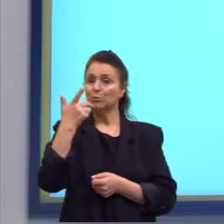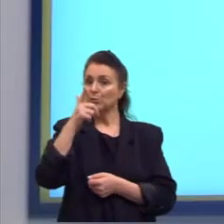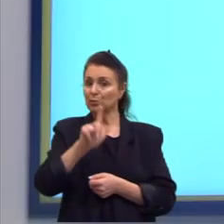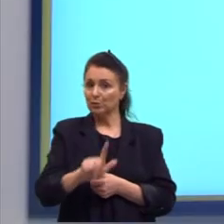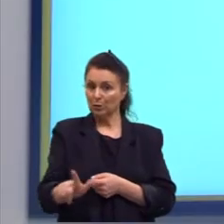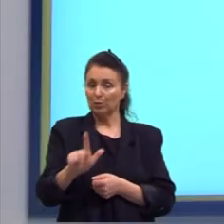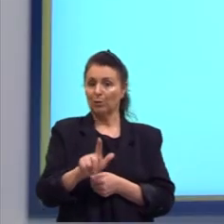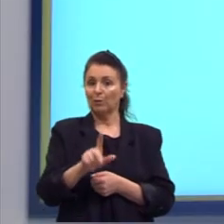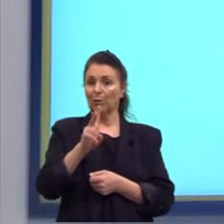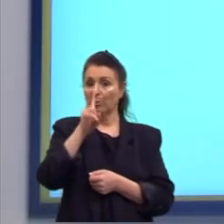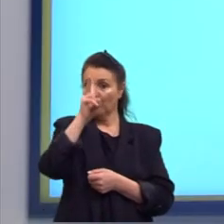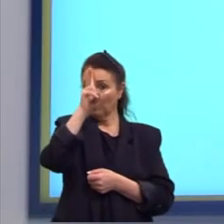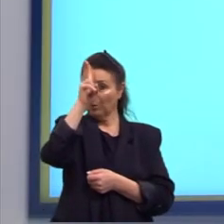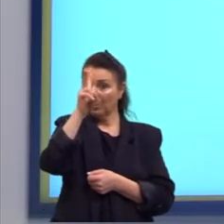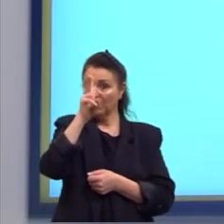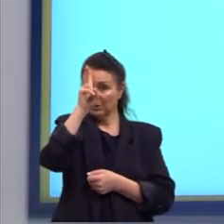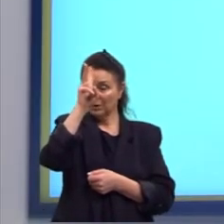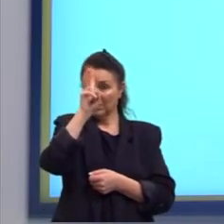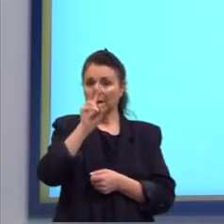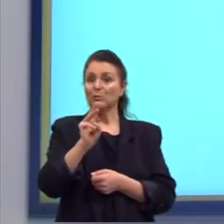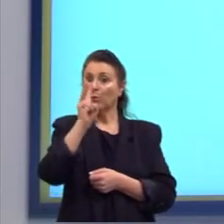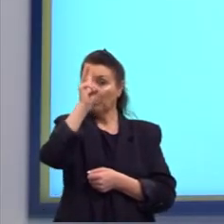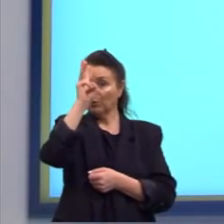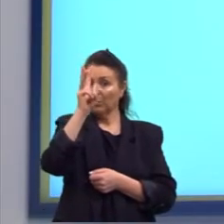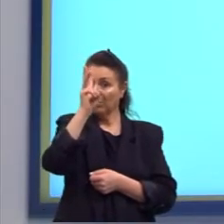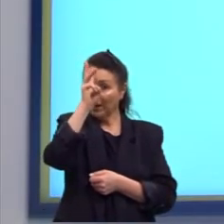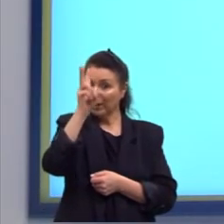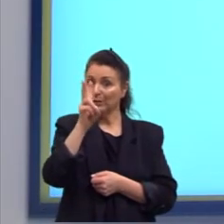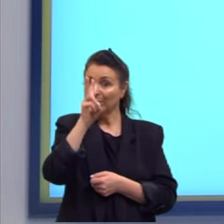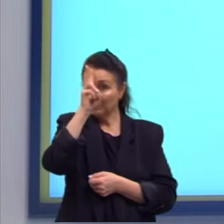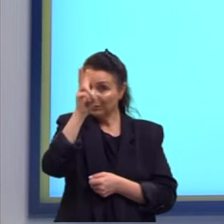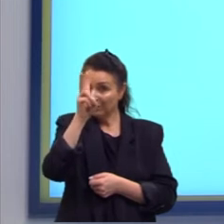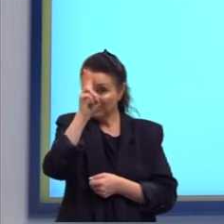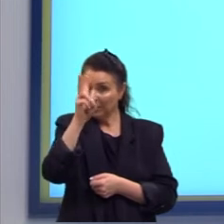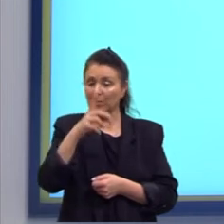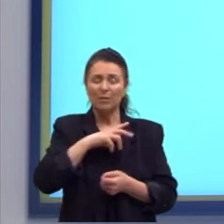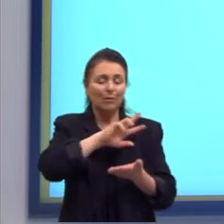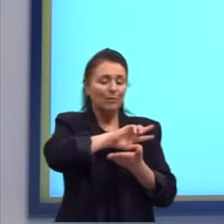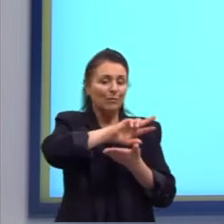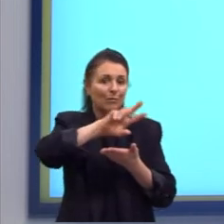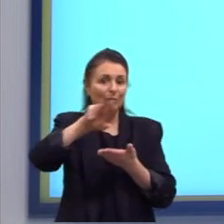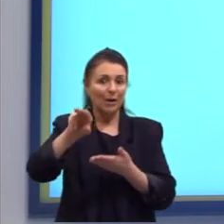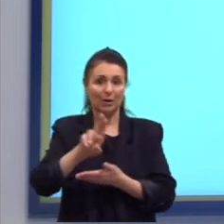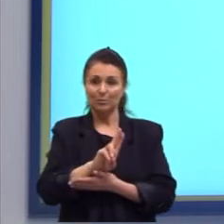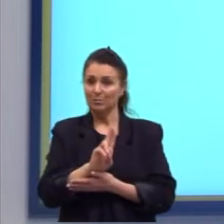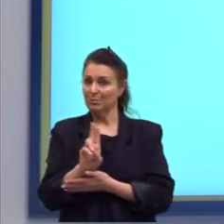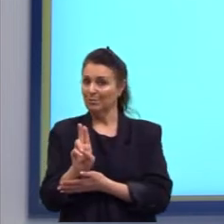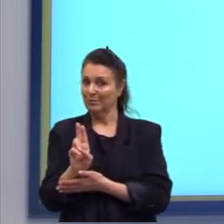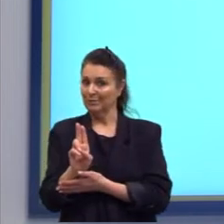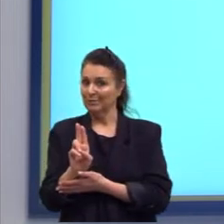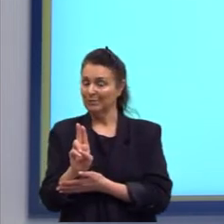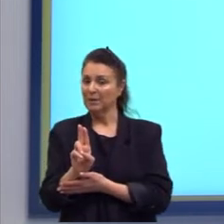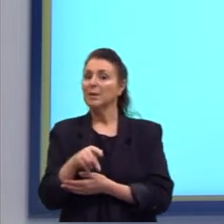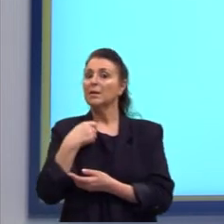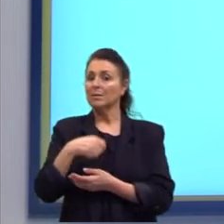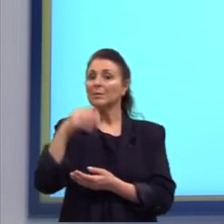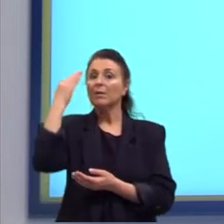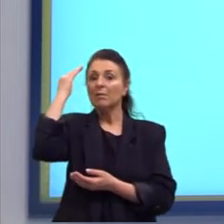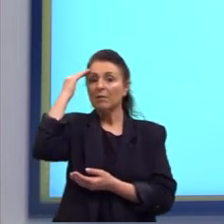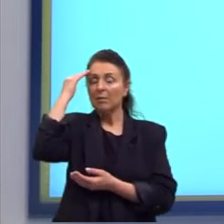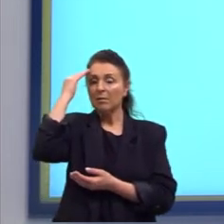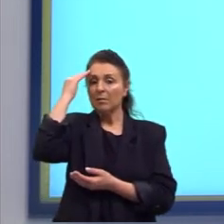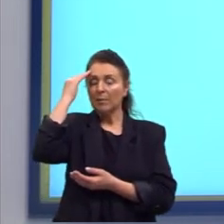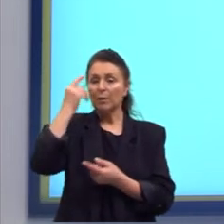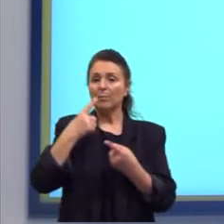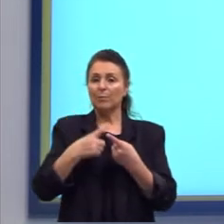tá falando então do potencial elétrico voltagem tensão tem vários nomes e a gente precisa é saber